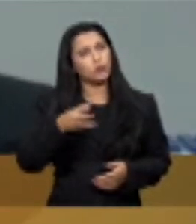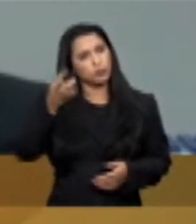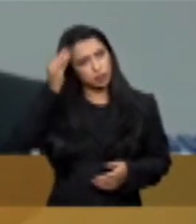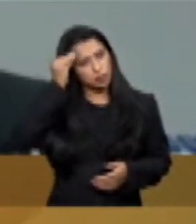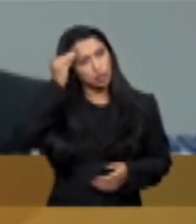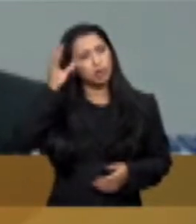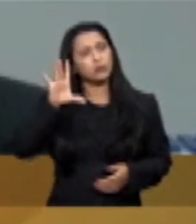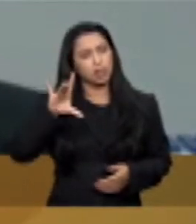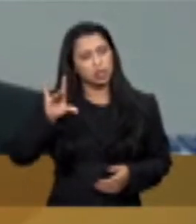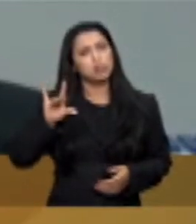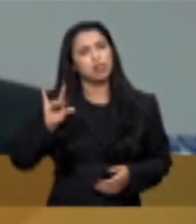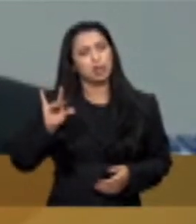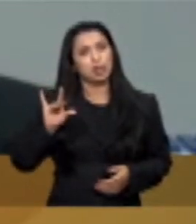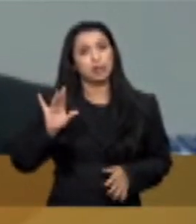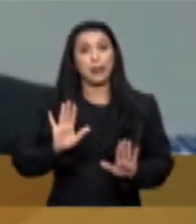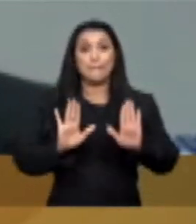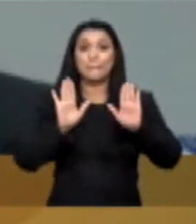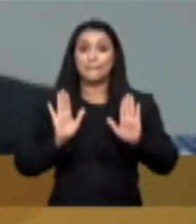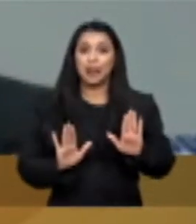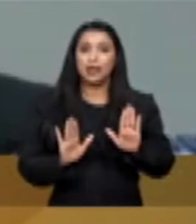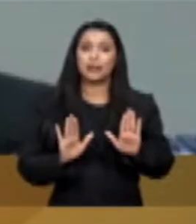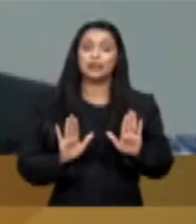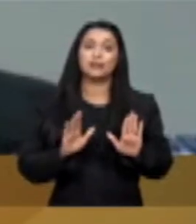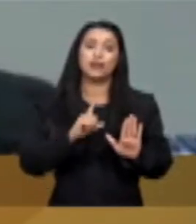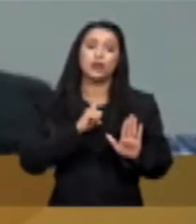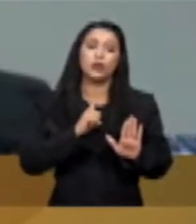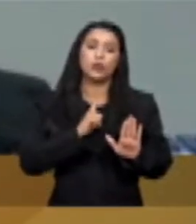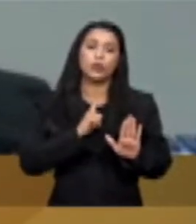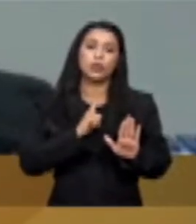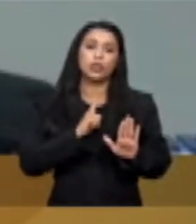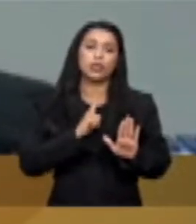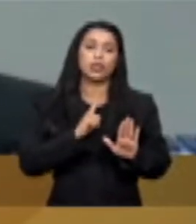absolutamente. Apenas estou ponderando que a aplicação